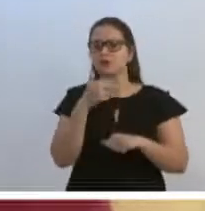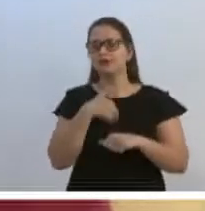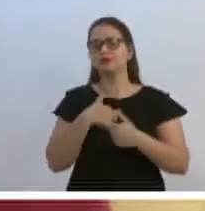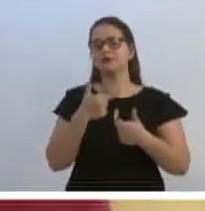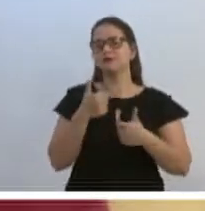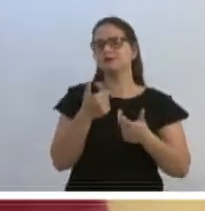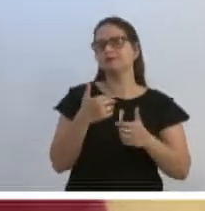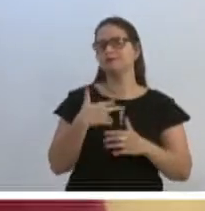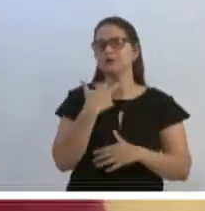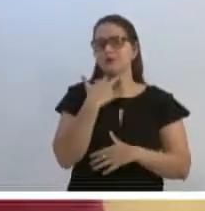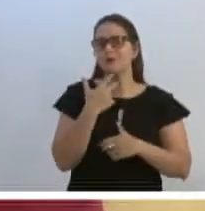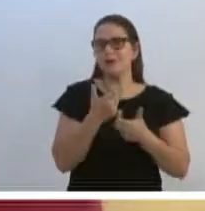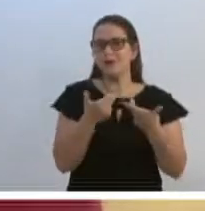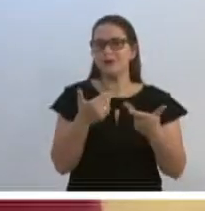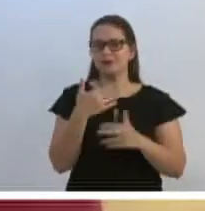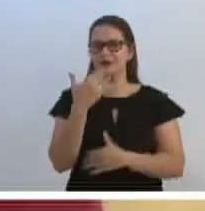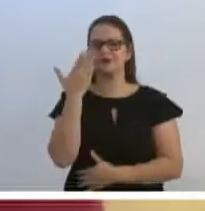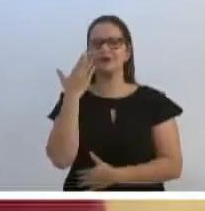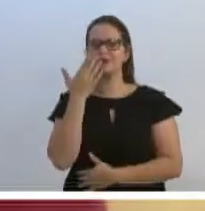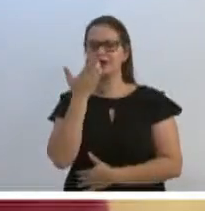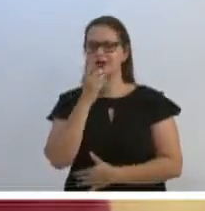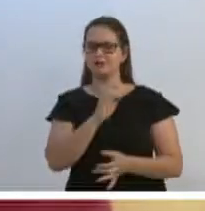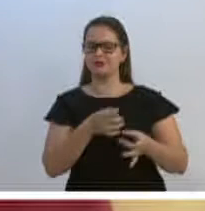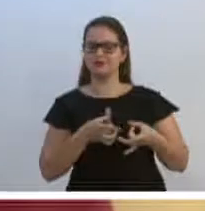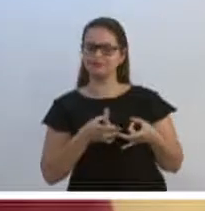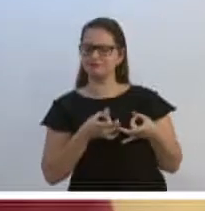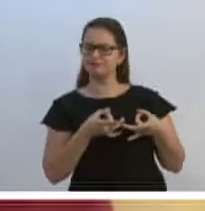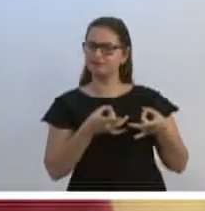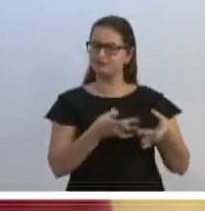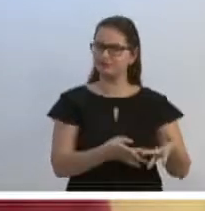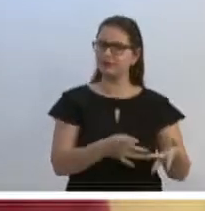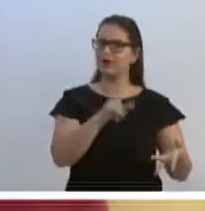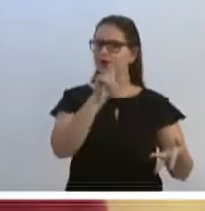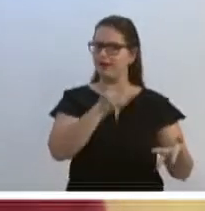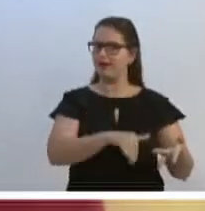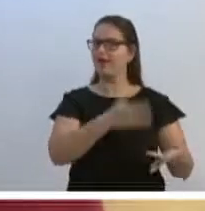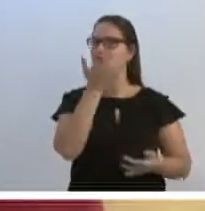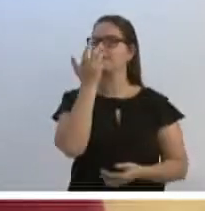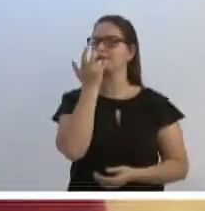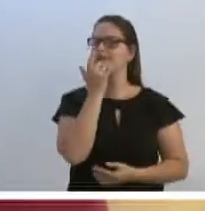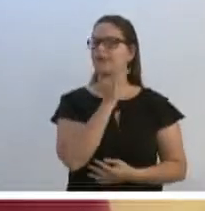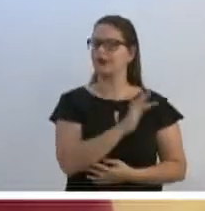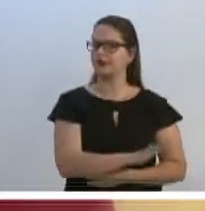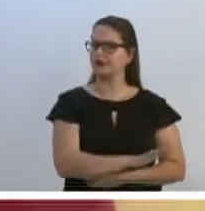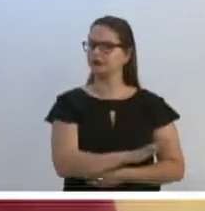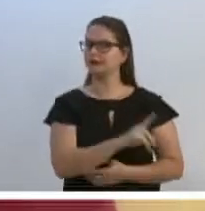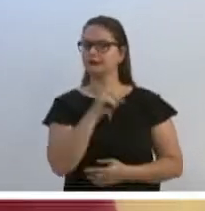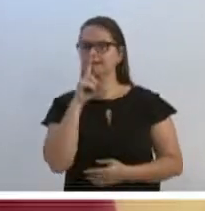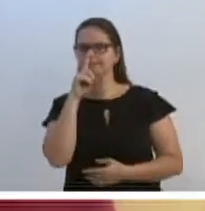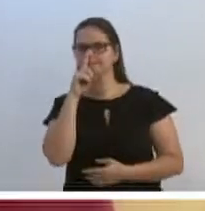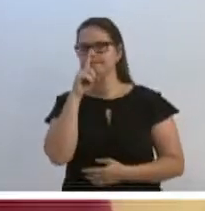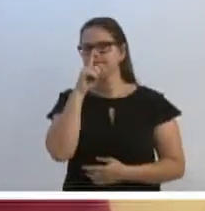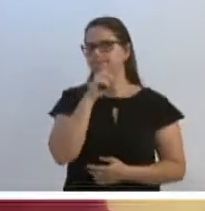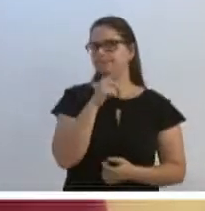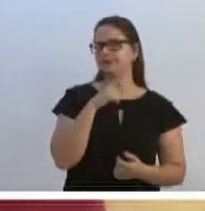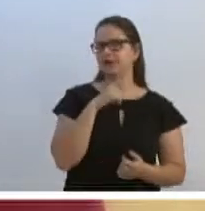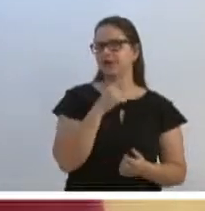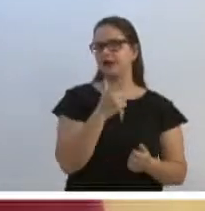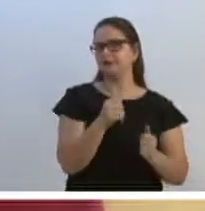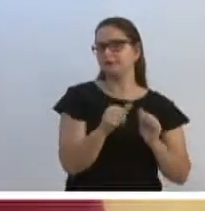que todos sabe com a criança abandonada é uma criança correndo risco está na mão de alguém